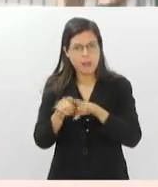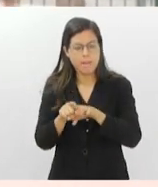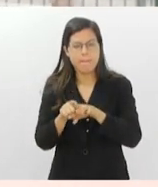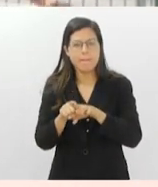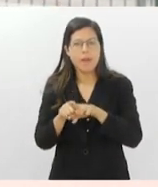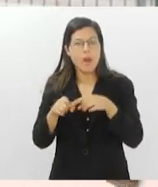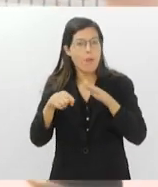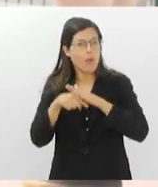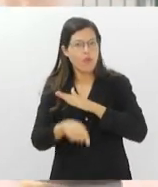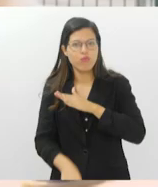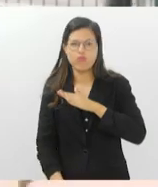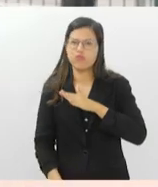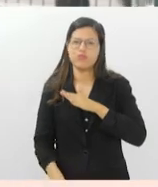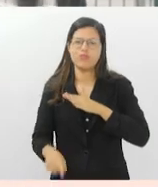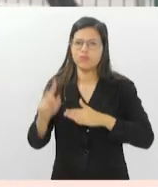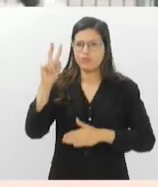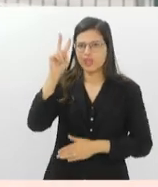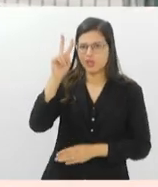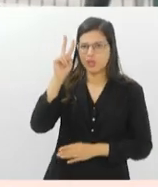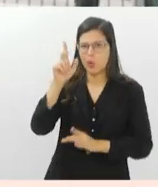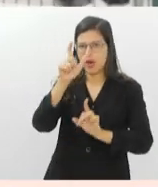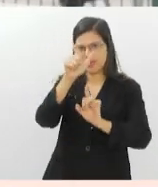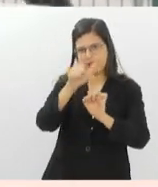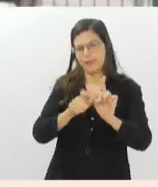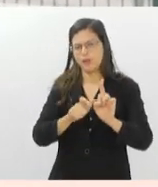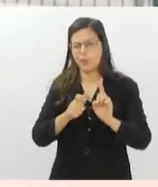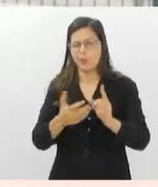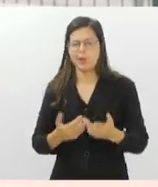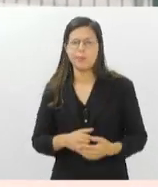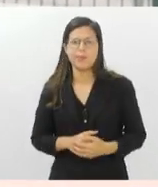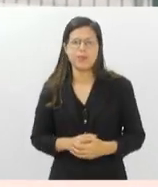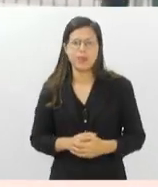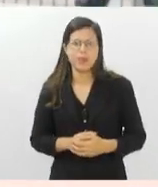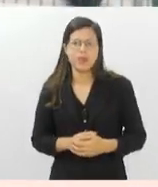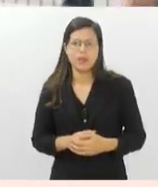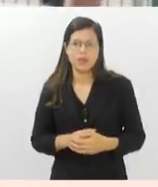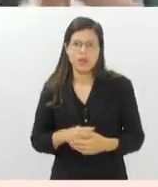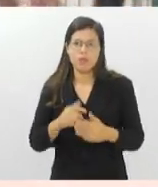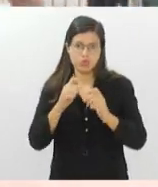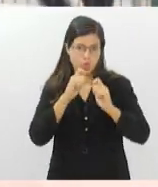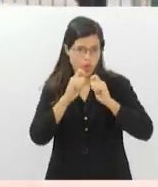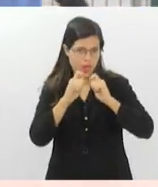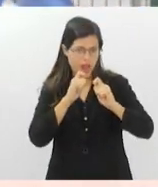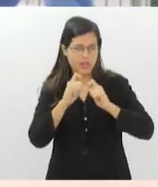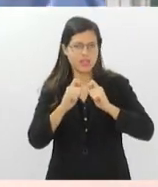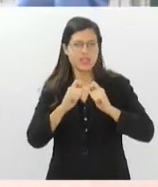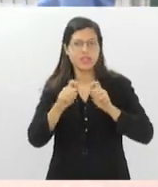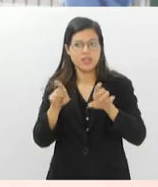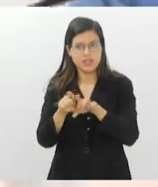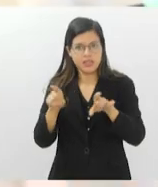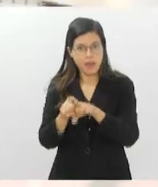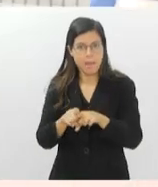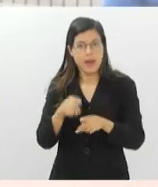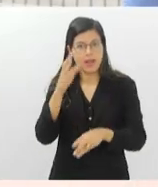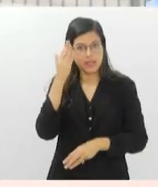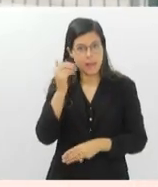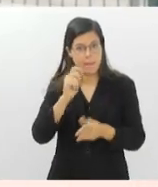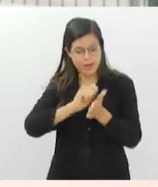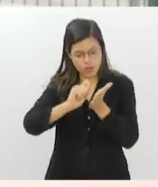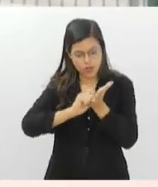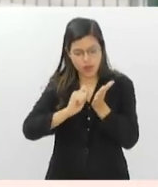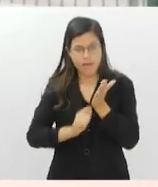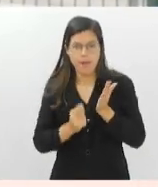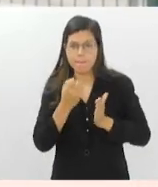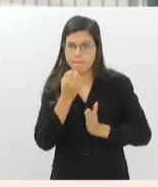mergulhar muito na história daquela pessoa. Então, ser jornalista, dominar a escrita principalmente,